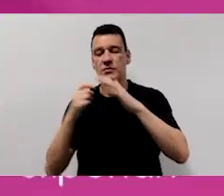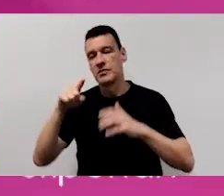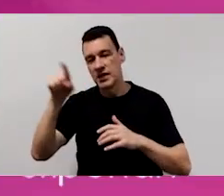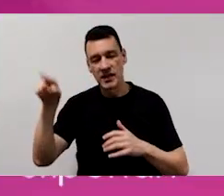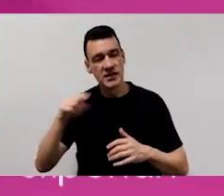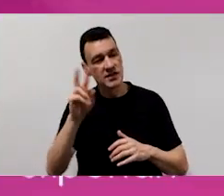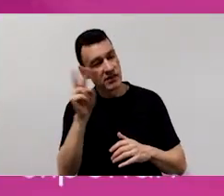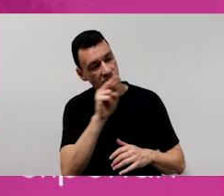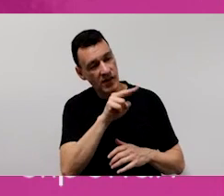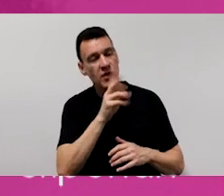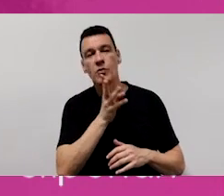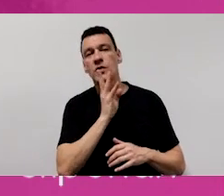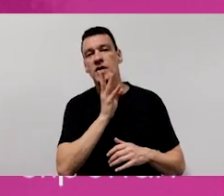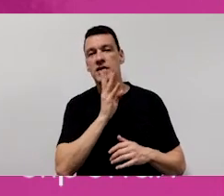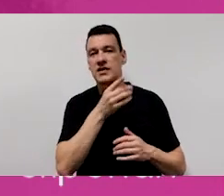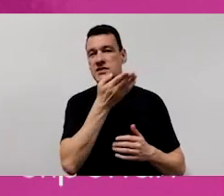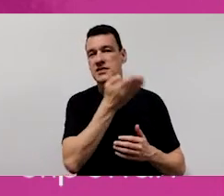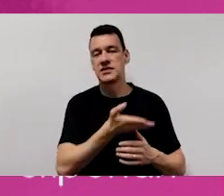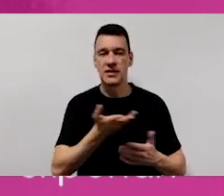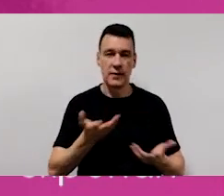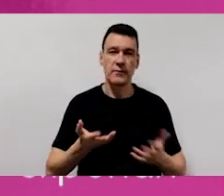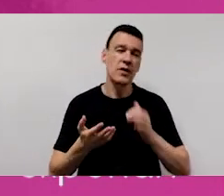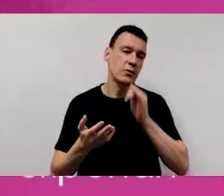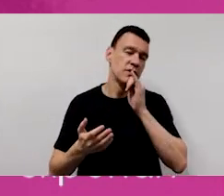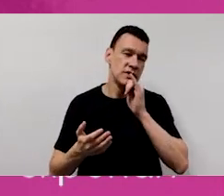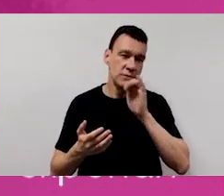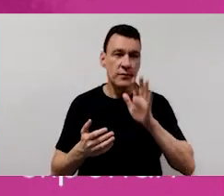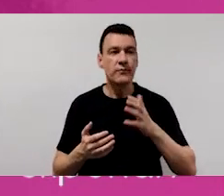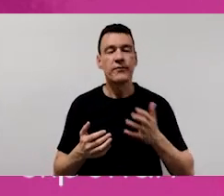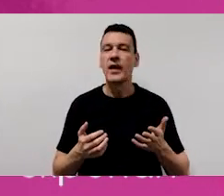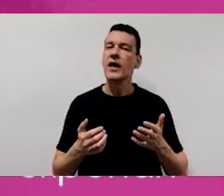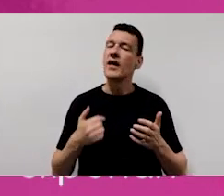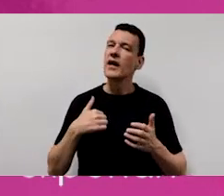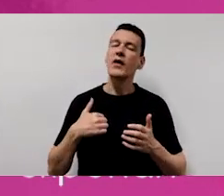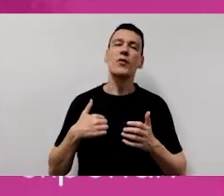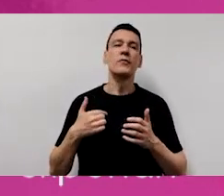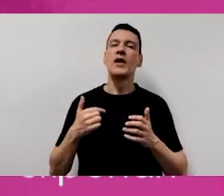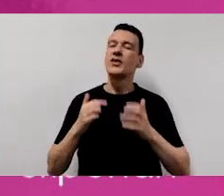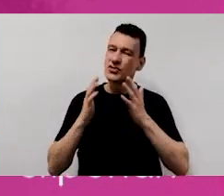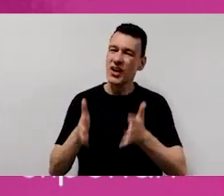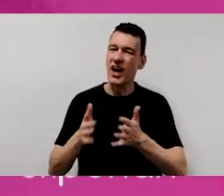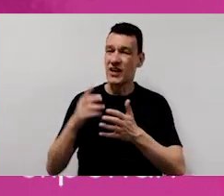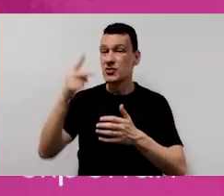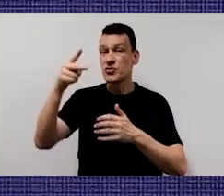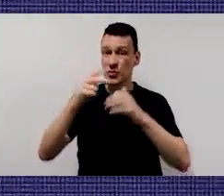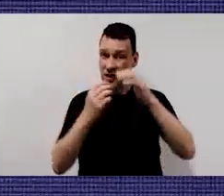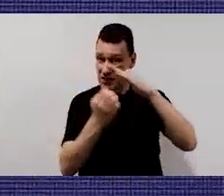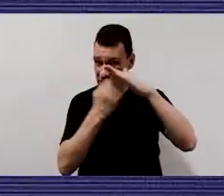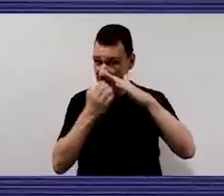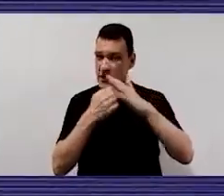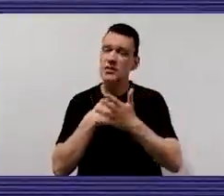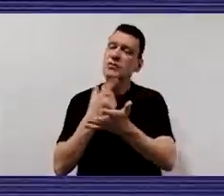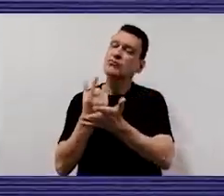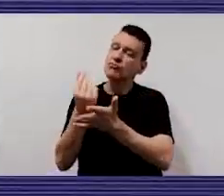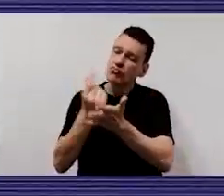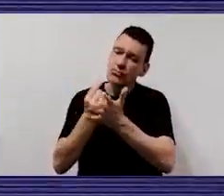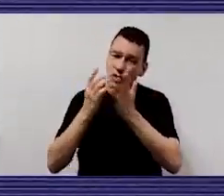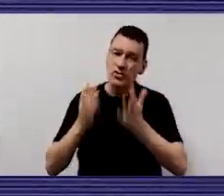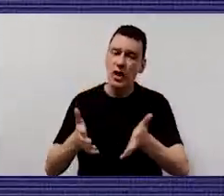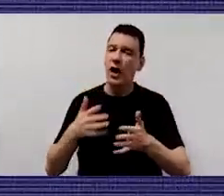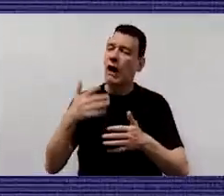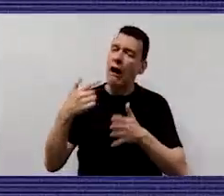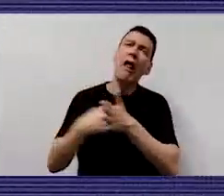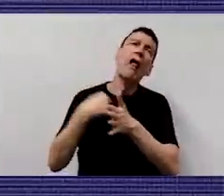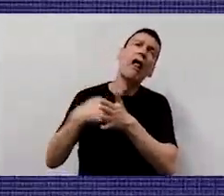pela sua empresa, ou eu estou passando, eu não quero passar por um interrogatório. Eu quero que você me reconheça, me dê segurança, me dê uma